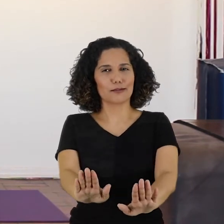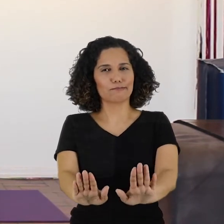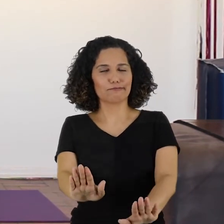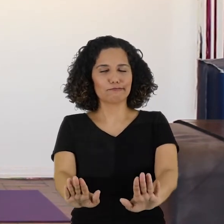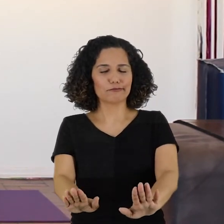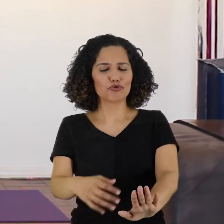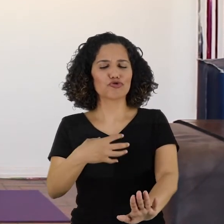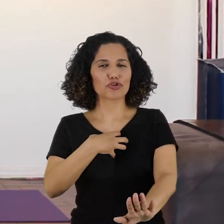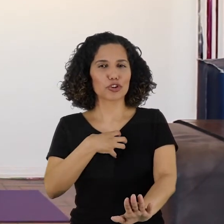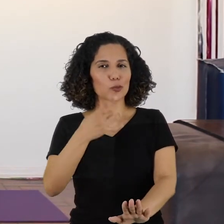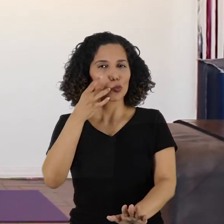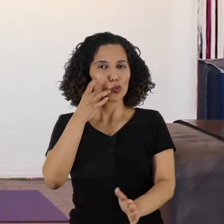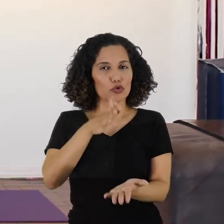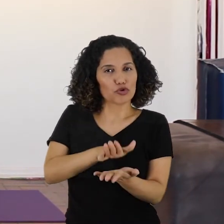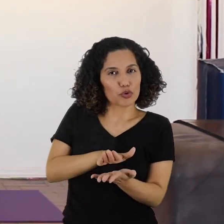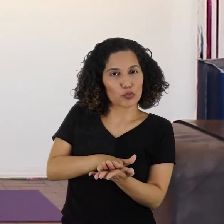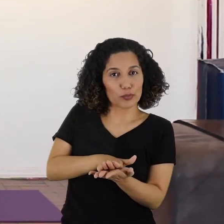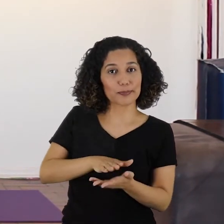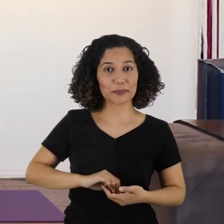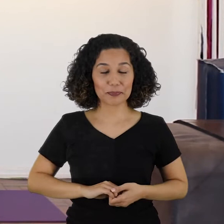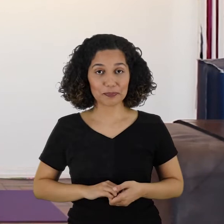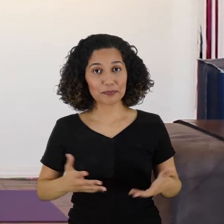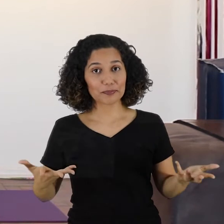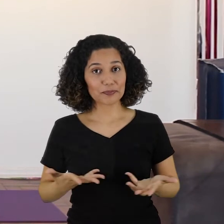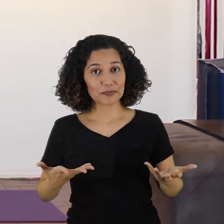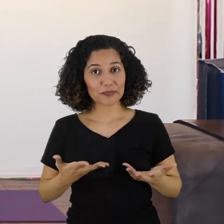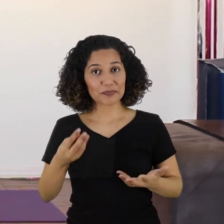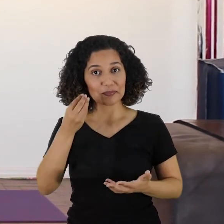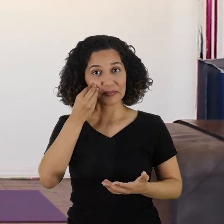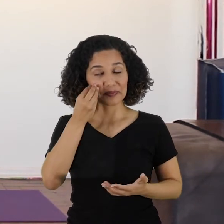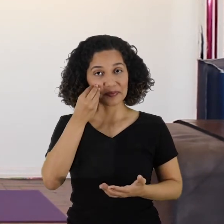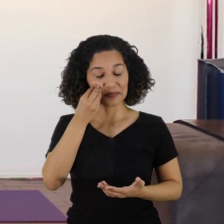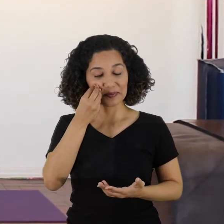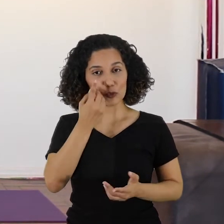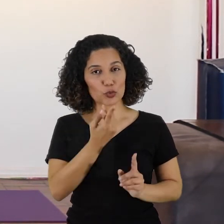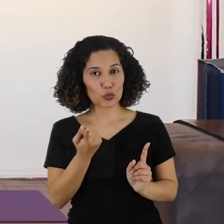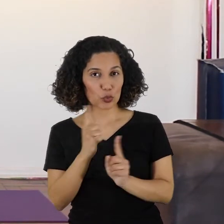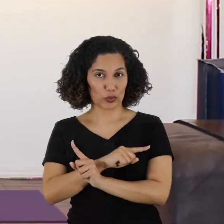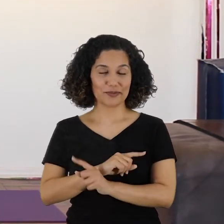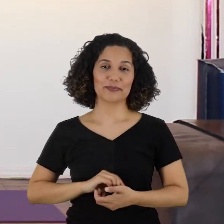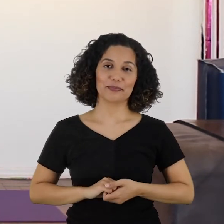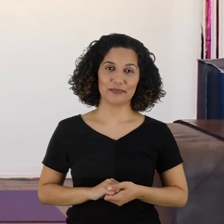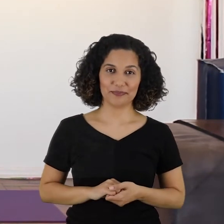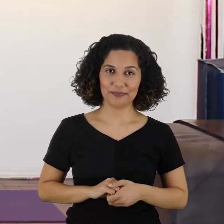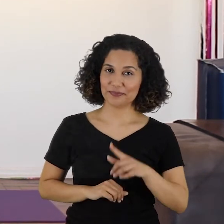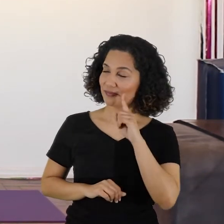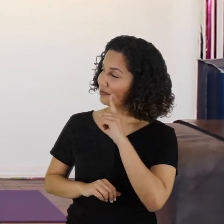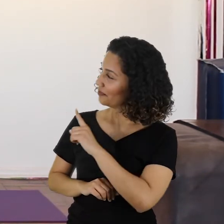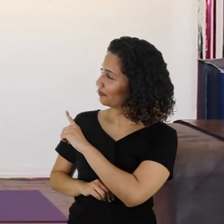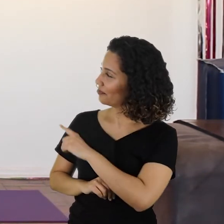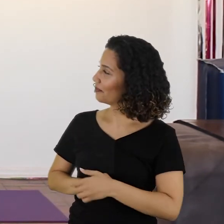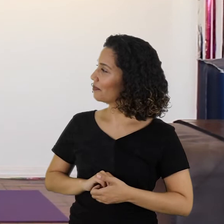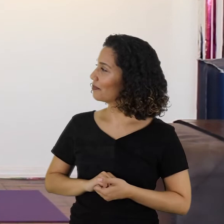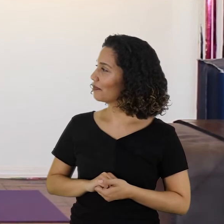perna direita, volta a sentir os isquios no chão. Agora a gente vai puxar o contrário. Puxa a perna esquerda, deixa o pé